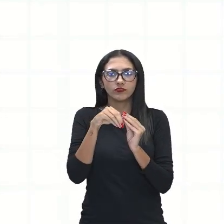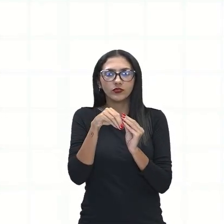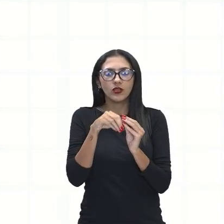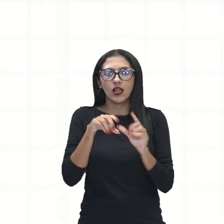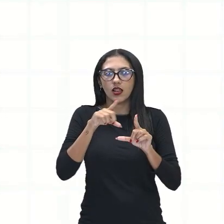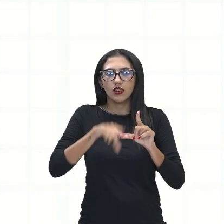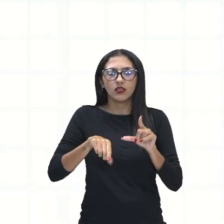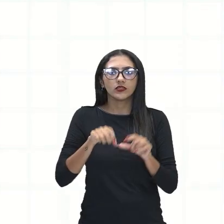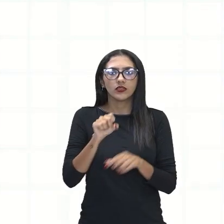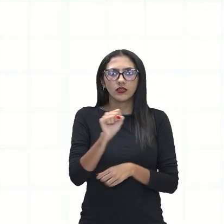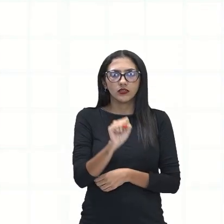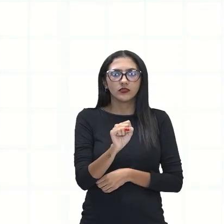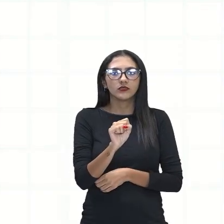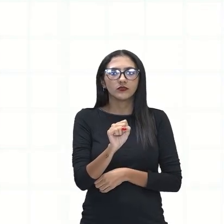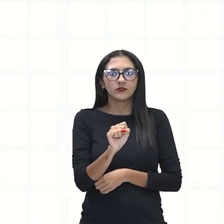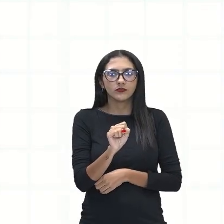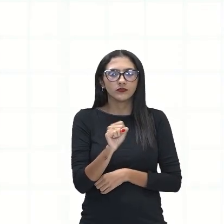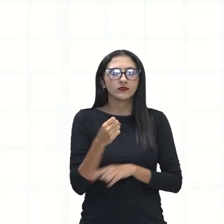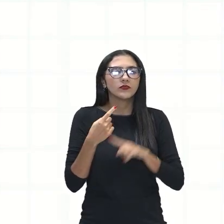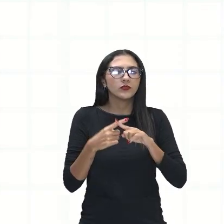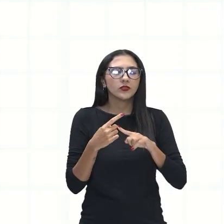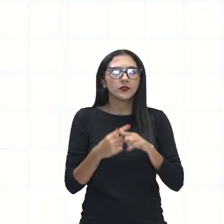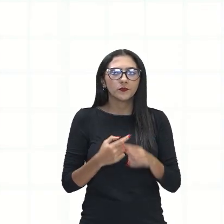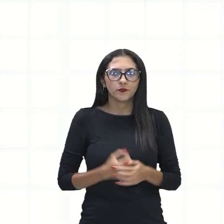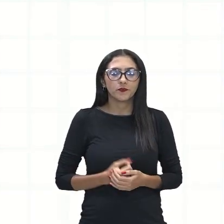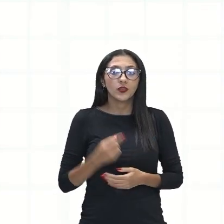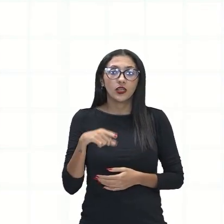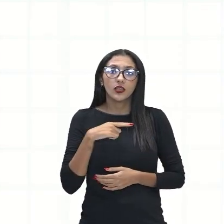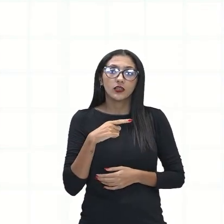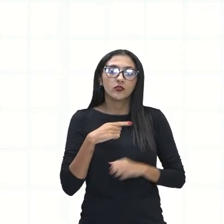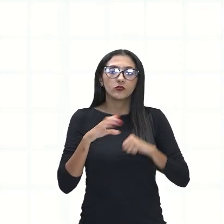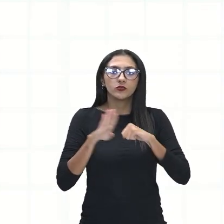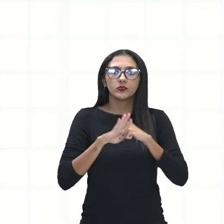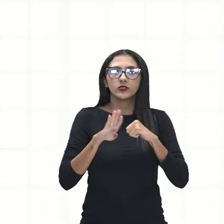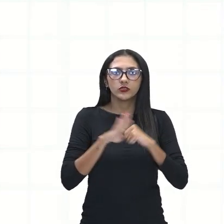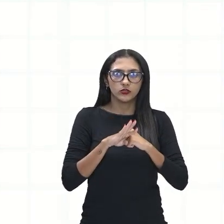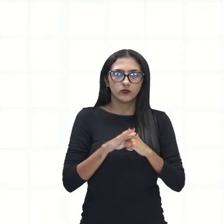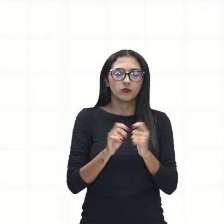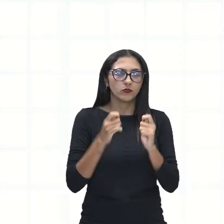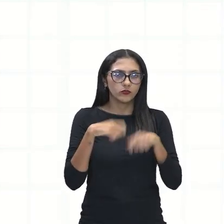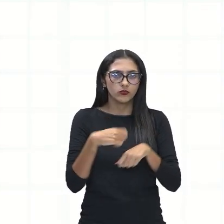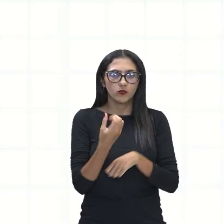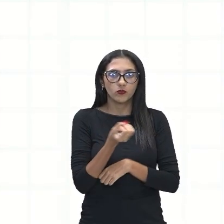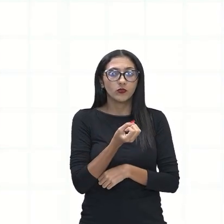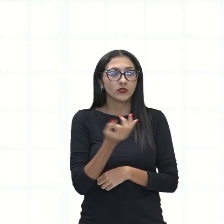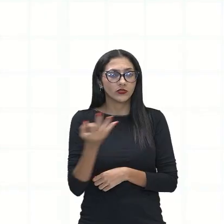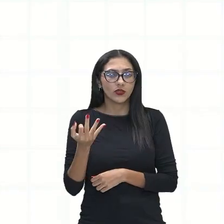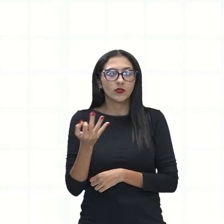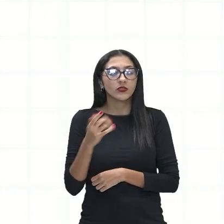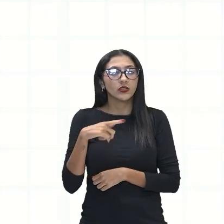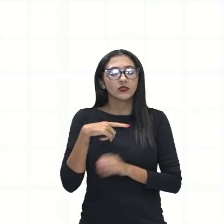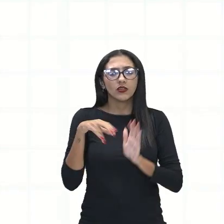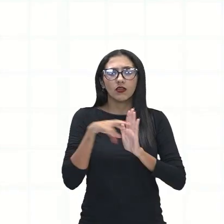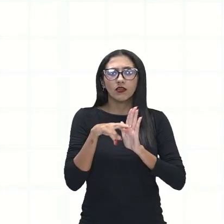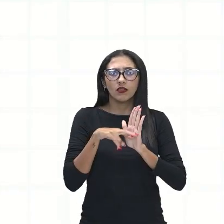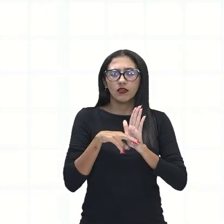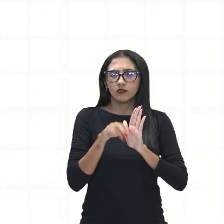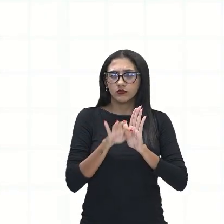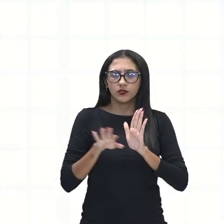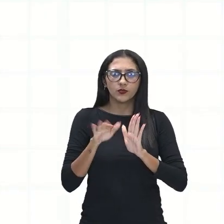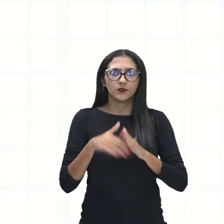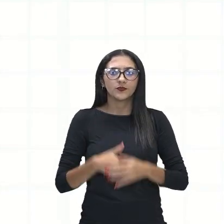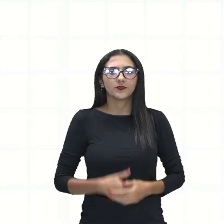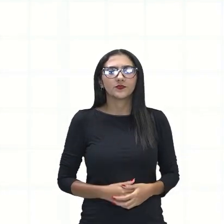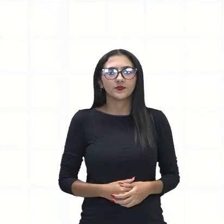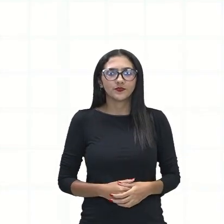porque ele é um substantivo contável e essa é a regra geral, ok? Vamos